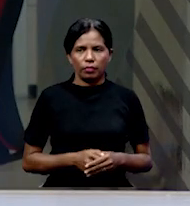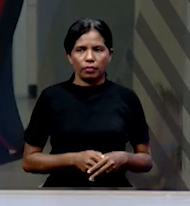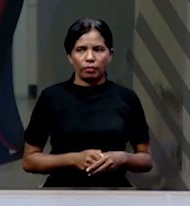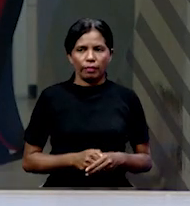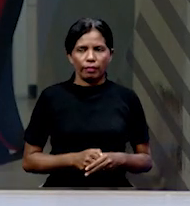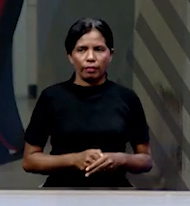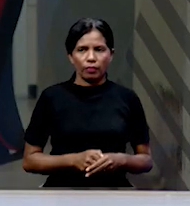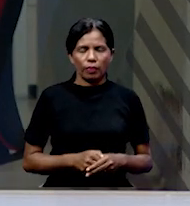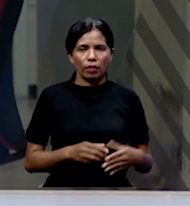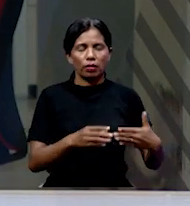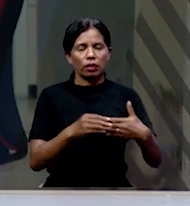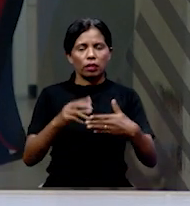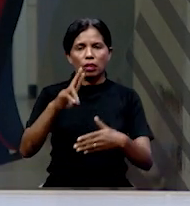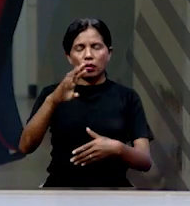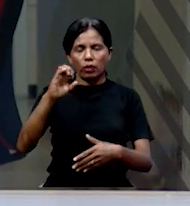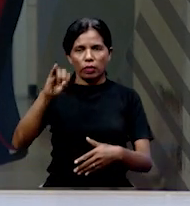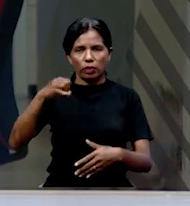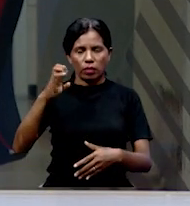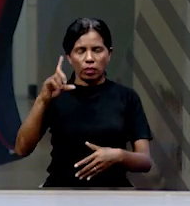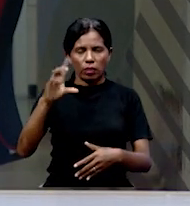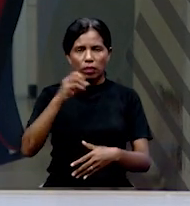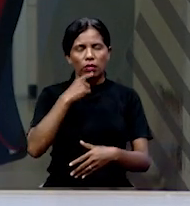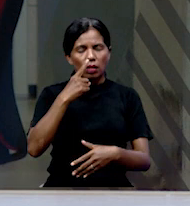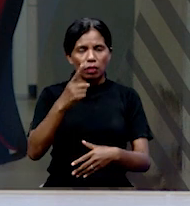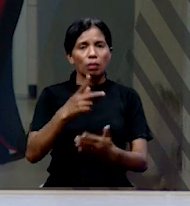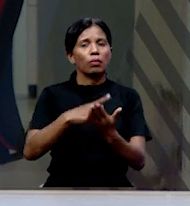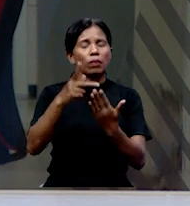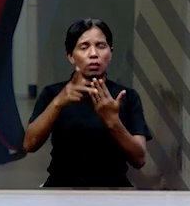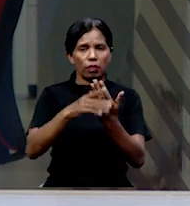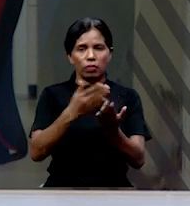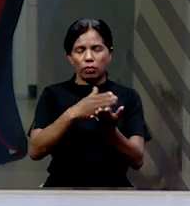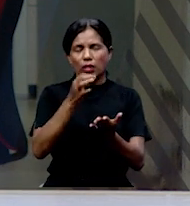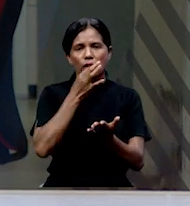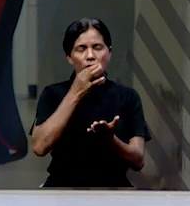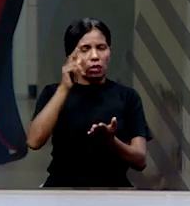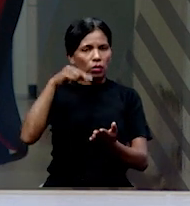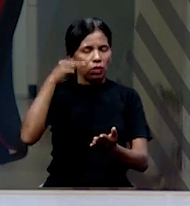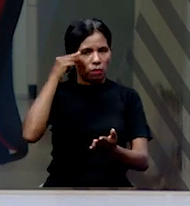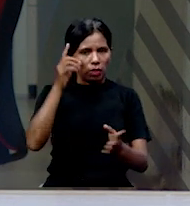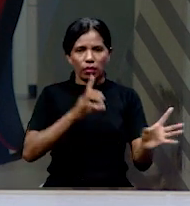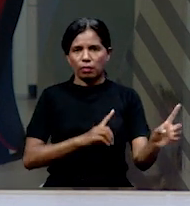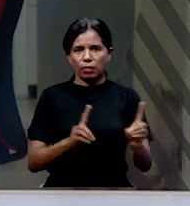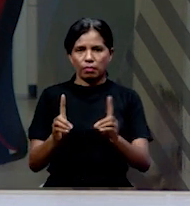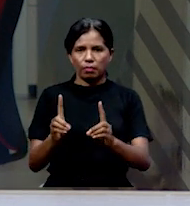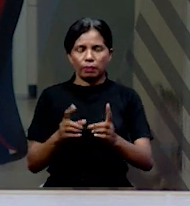Líder Resistência Roseiro Tiago Lobato lamenta o programa Cesta Básica que o governo implementa.